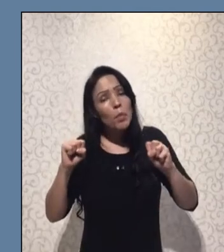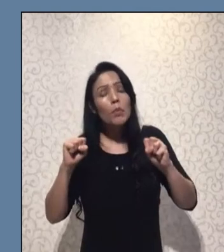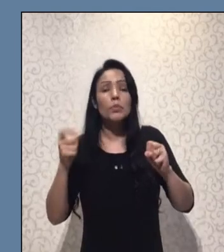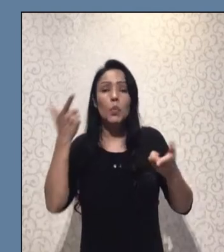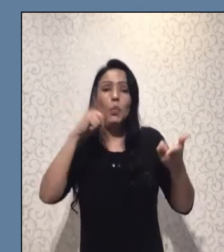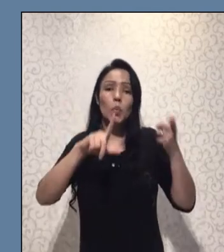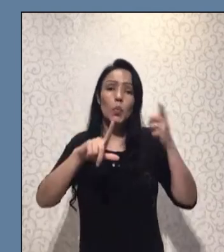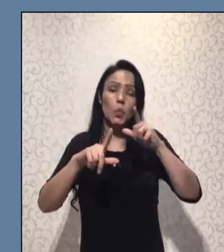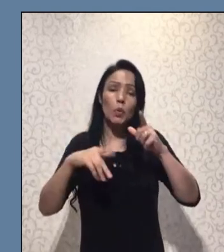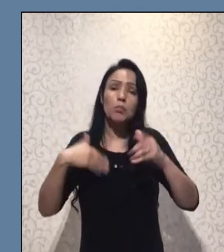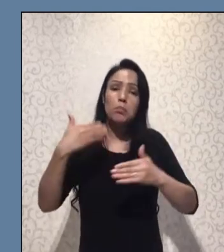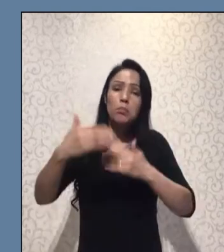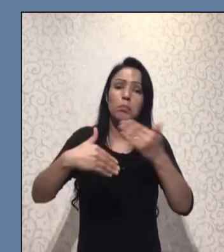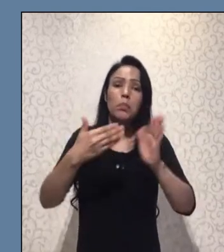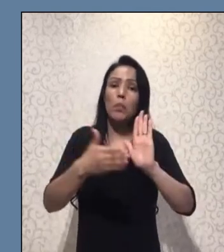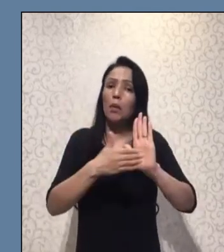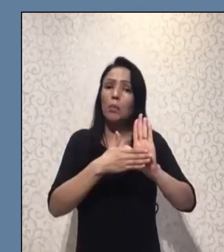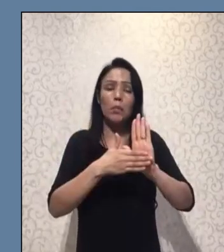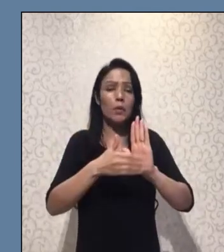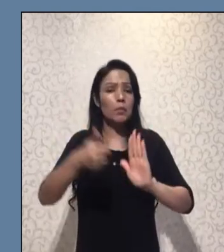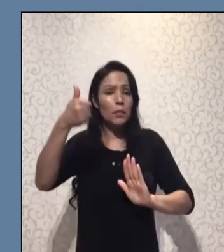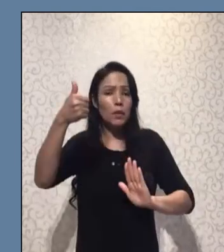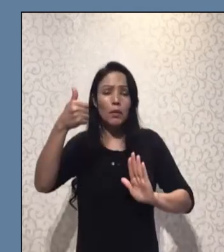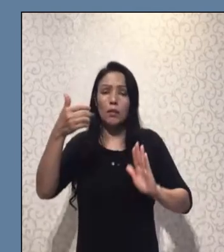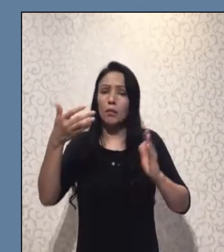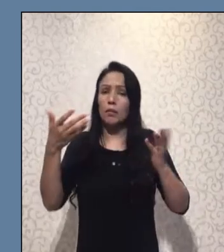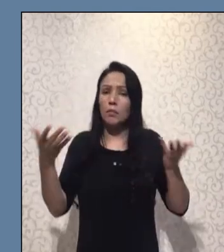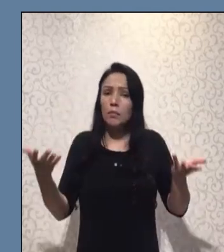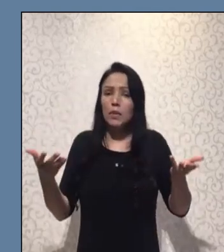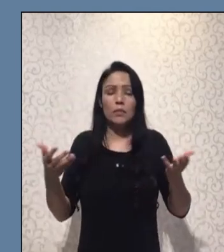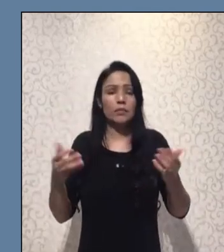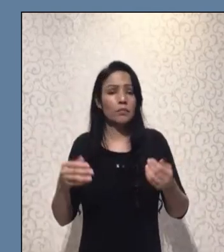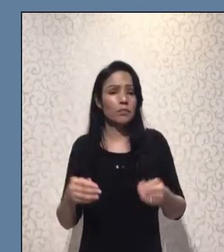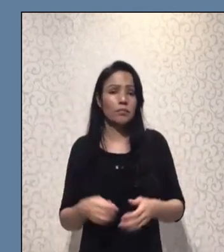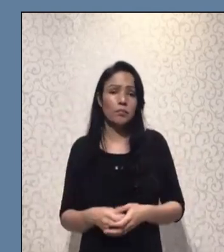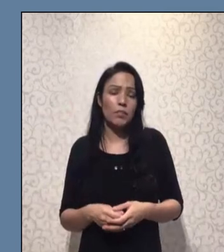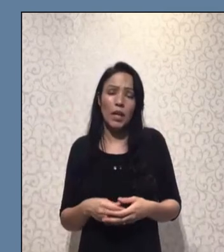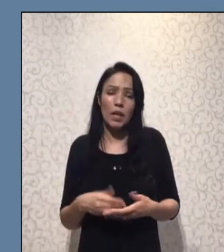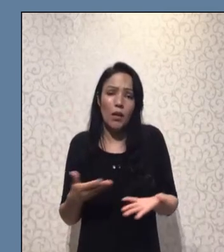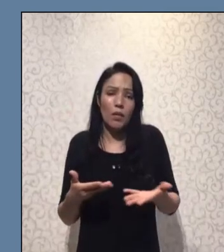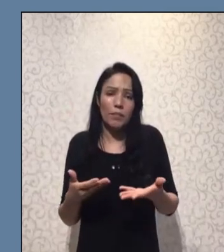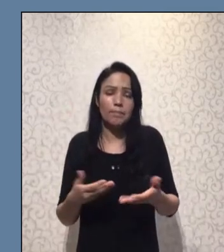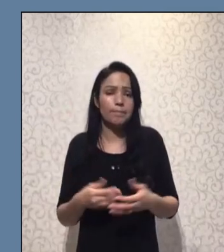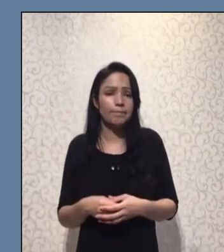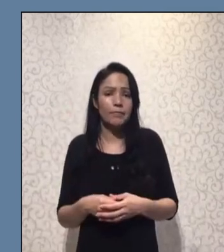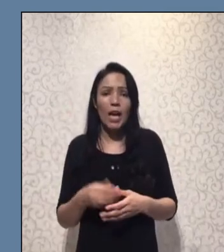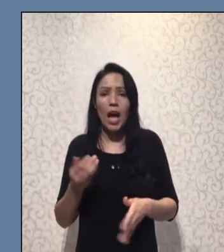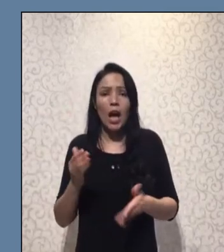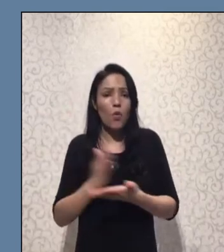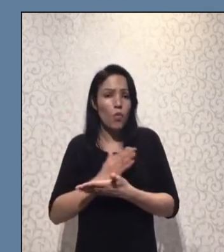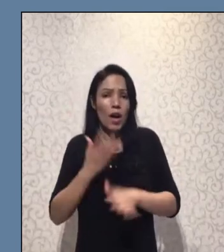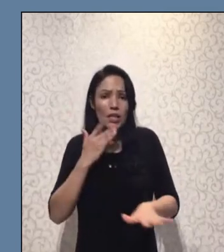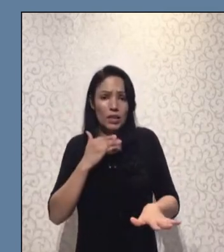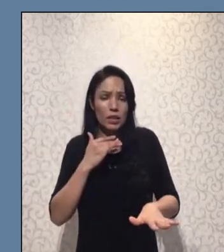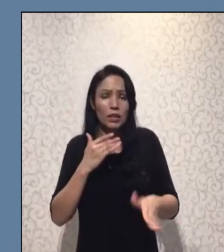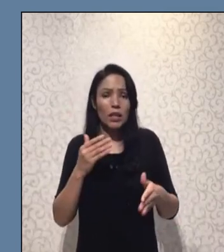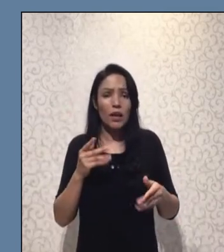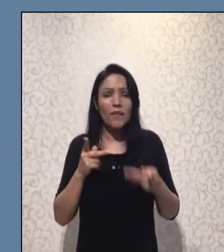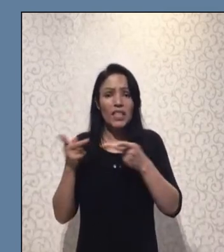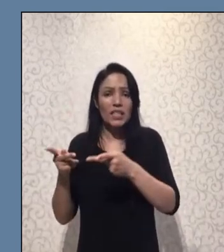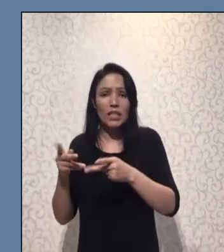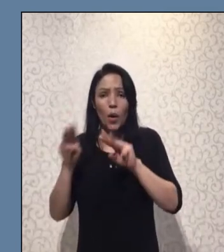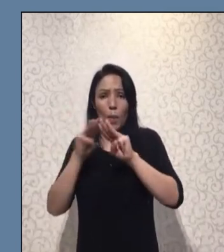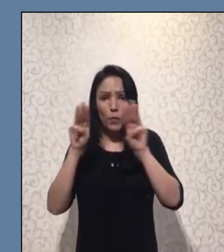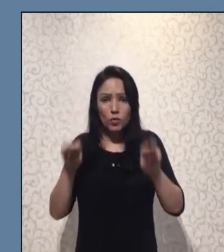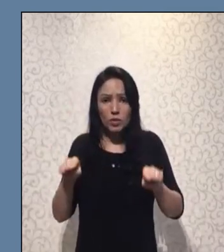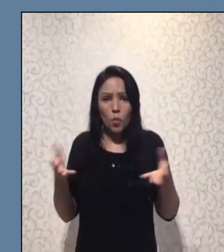alguma proposta mais consistente, porque vai... Tem criança que se for no museu hoje vai cair desmaiada porque está com